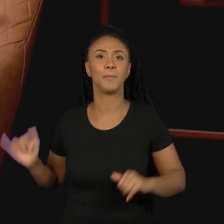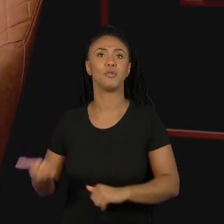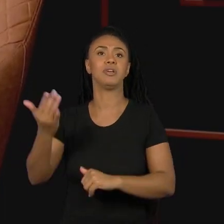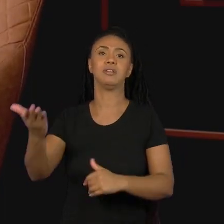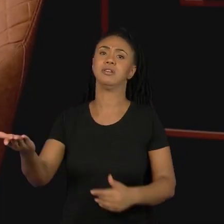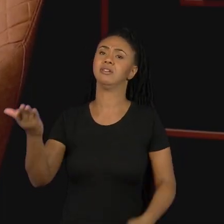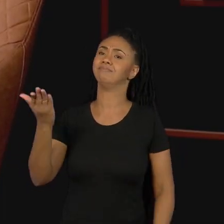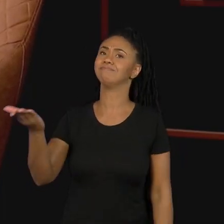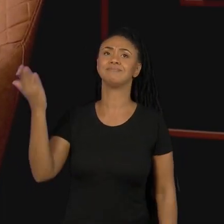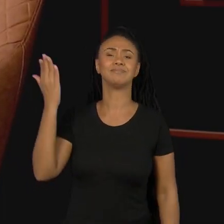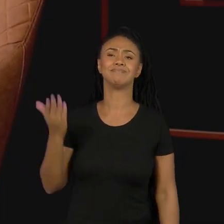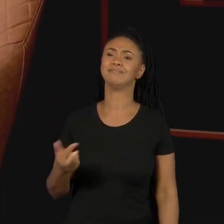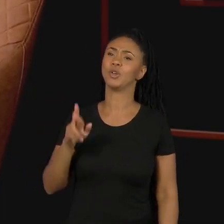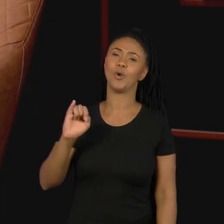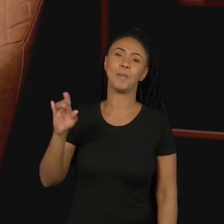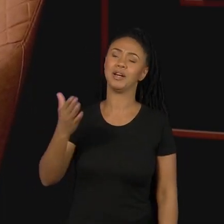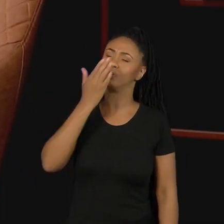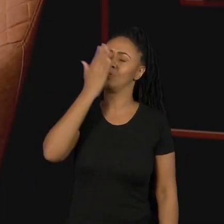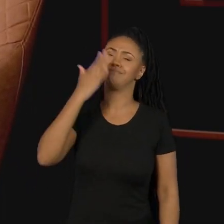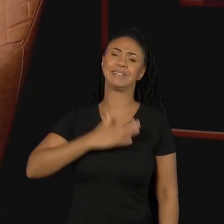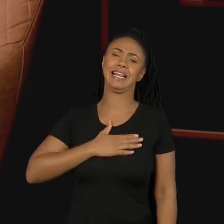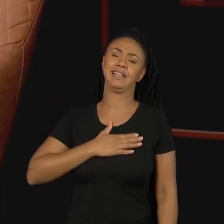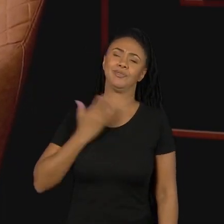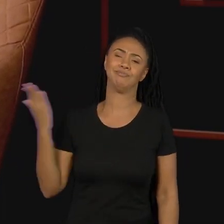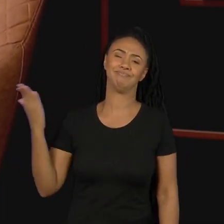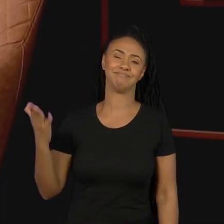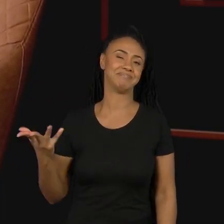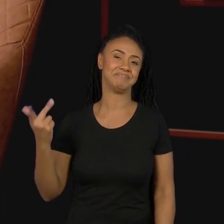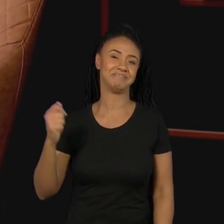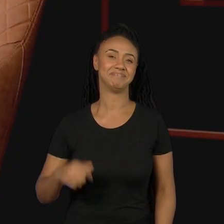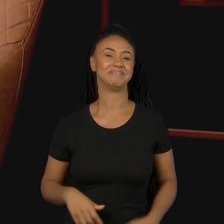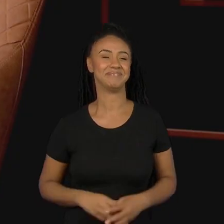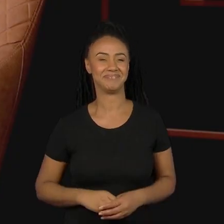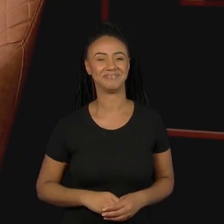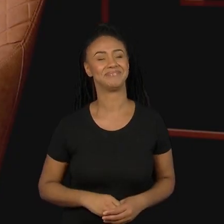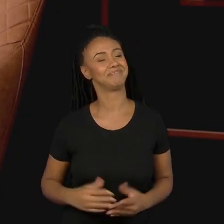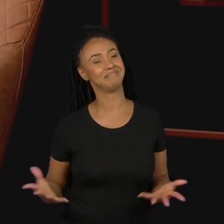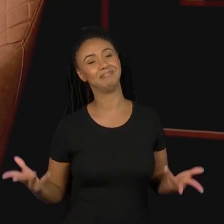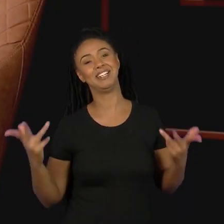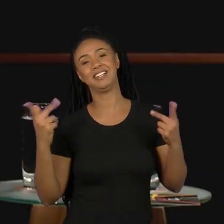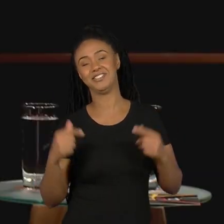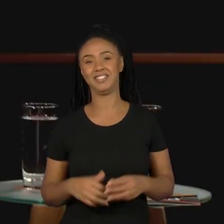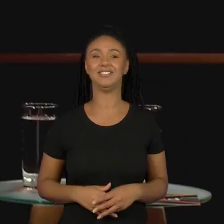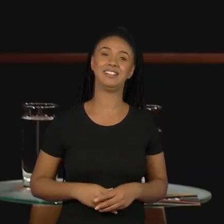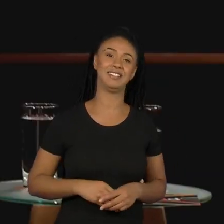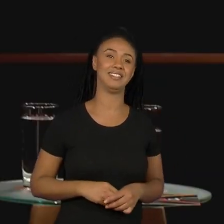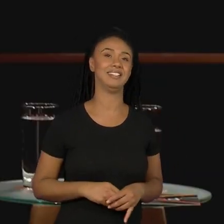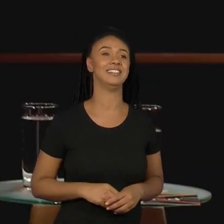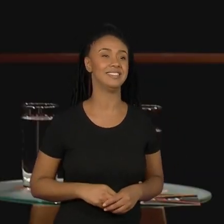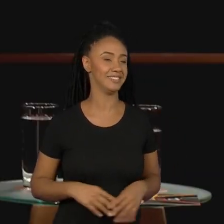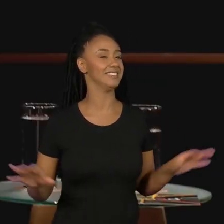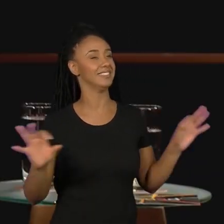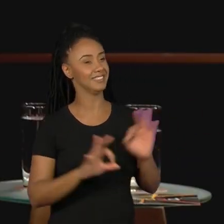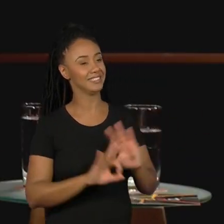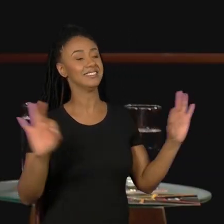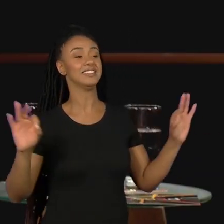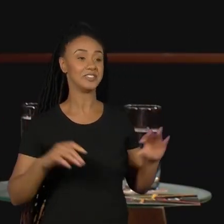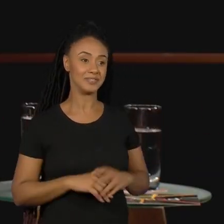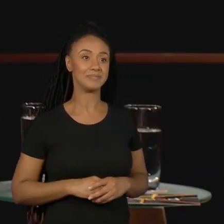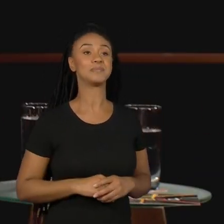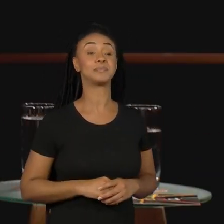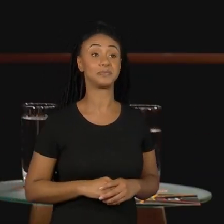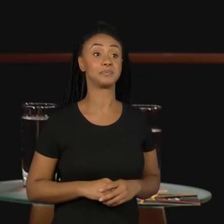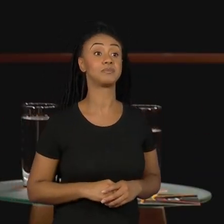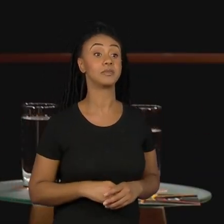E, ó, Roberto, queridão, que maravilha. Que maravilha. Olha. Agora, Petit, no final dos